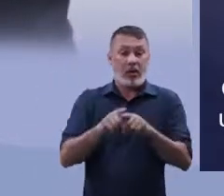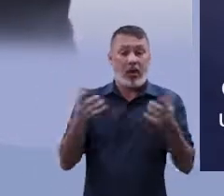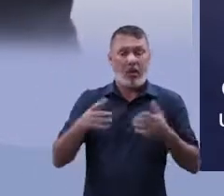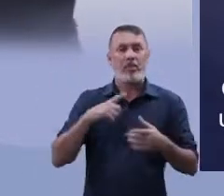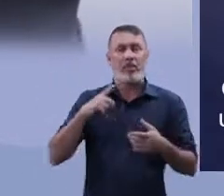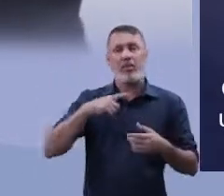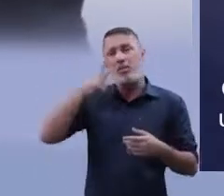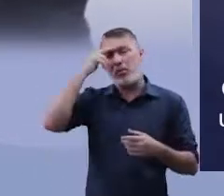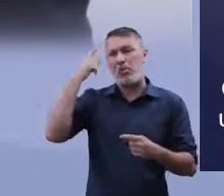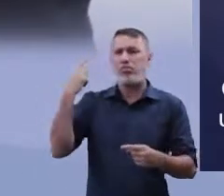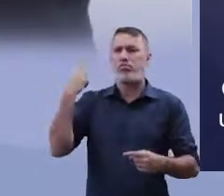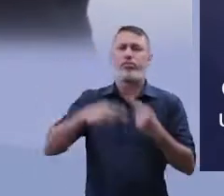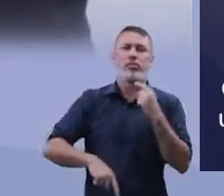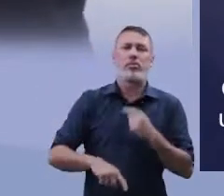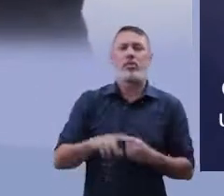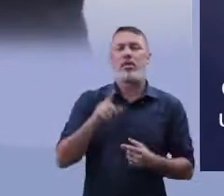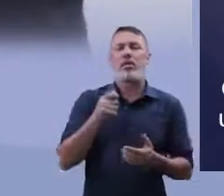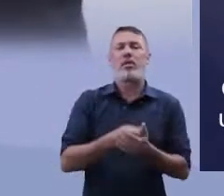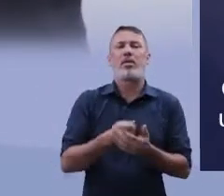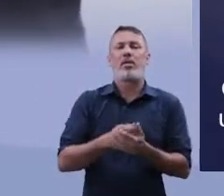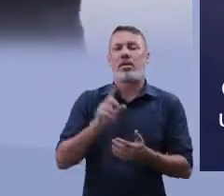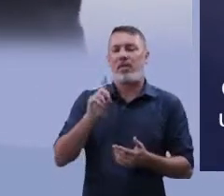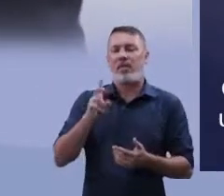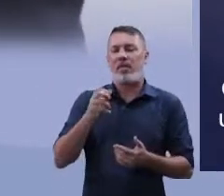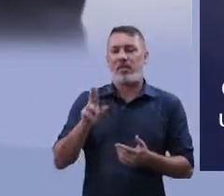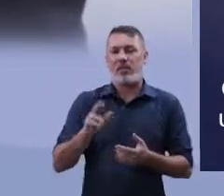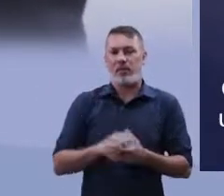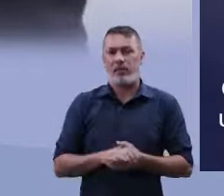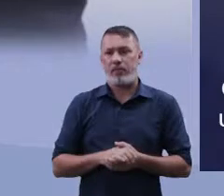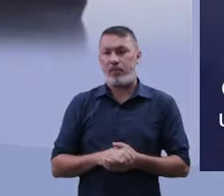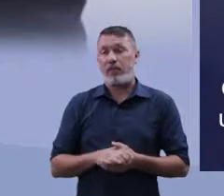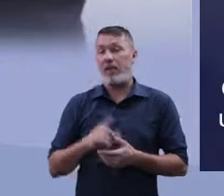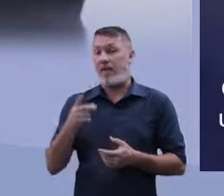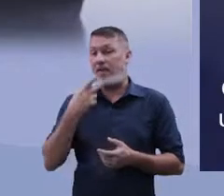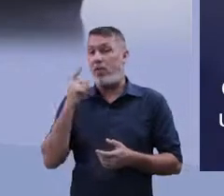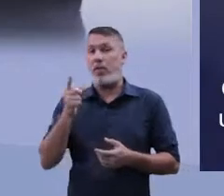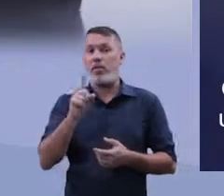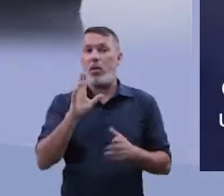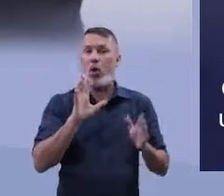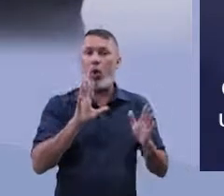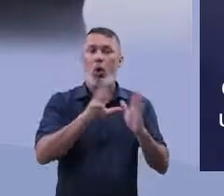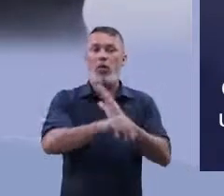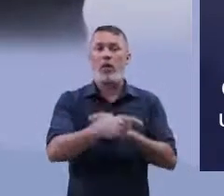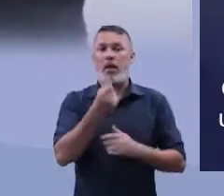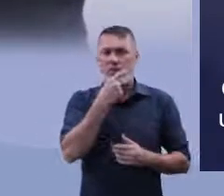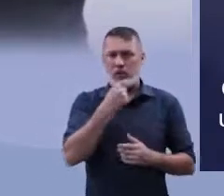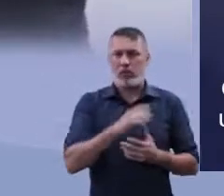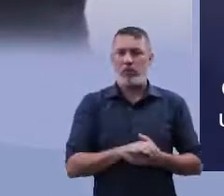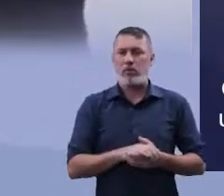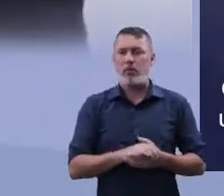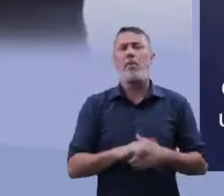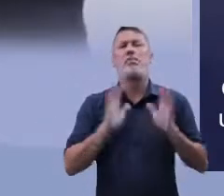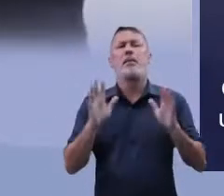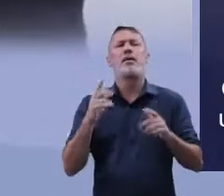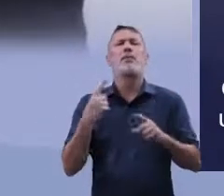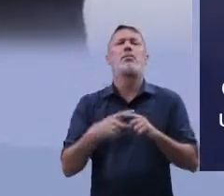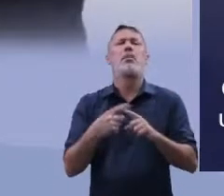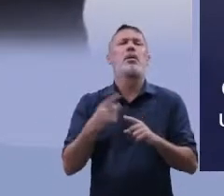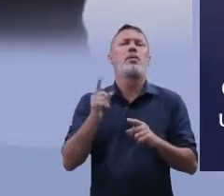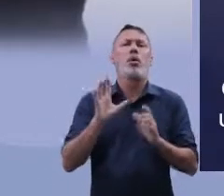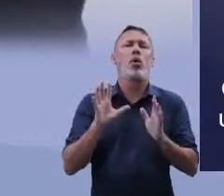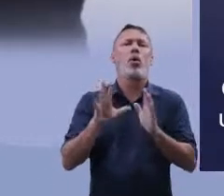conformidade com o dever. Olha lá. Ele não rouba também o medicamento. Ele também não vai roubar. Mas ele não vai roubar, não é porque